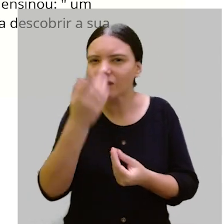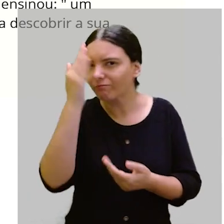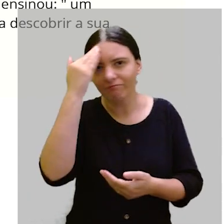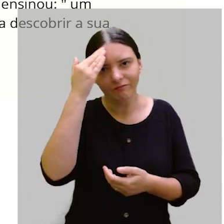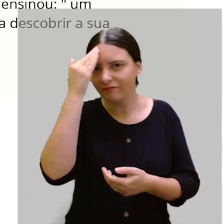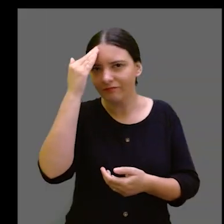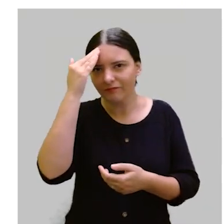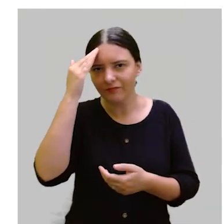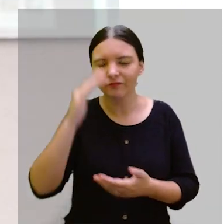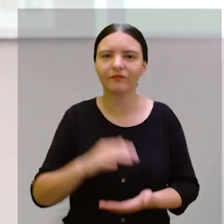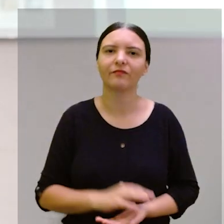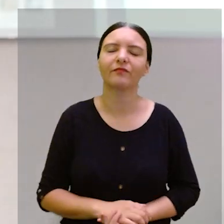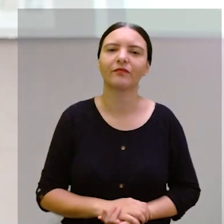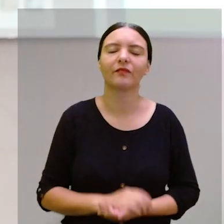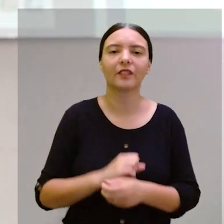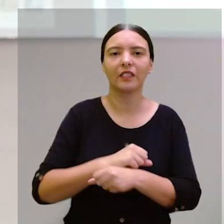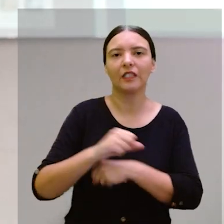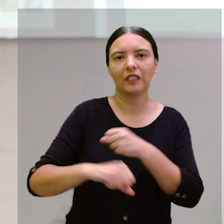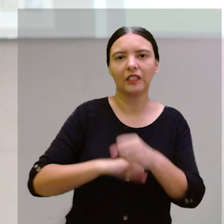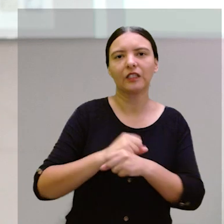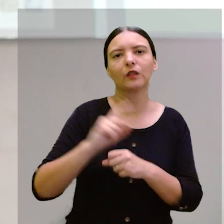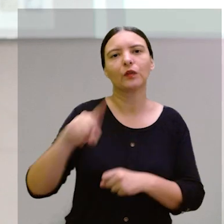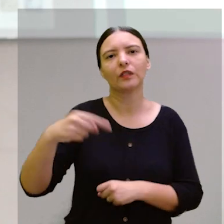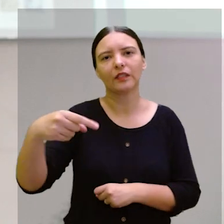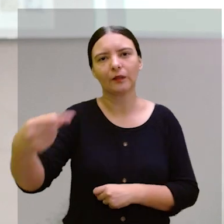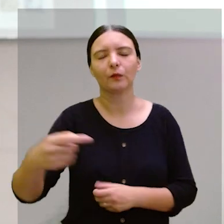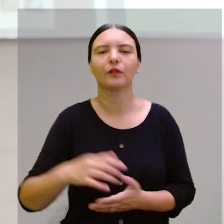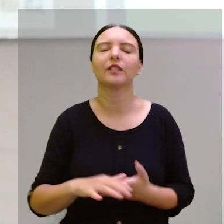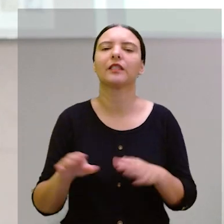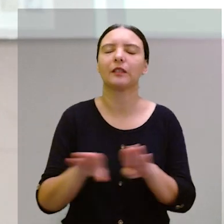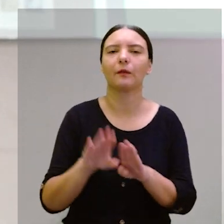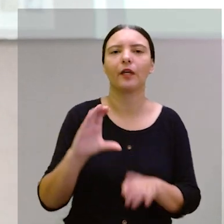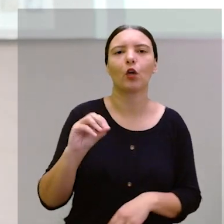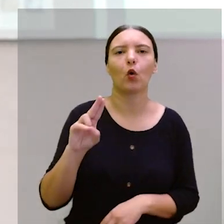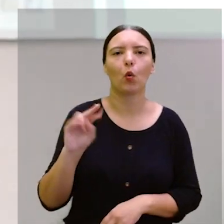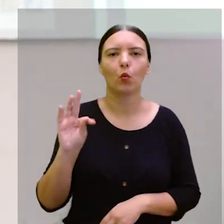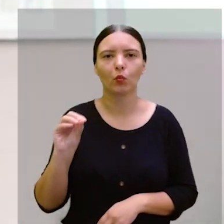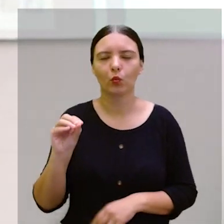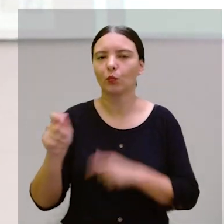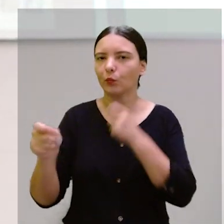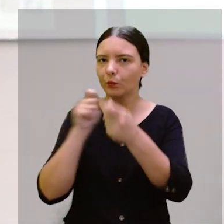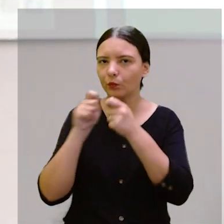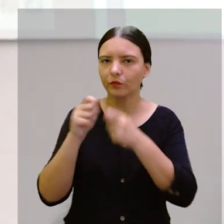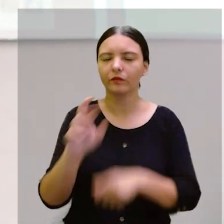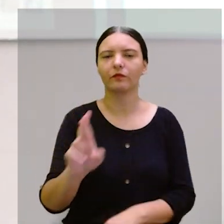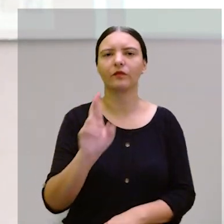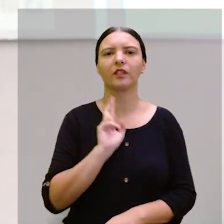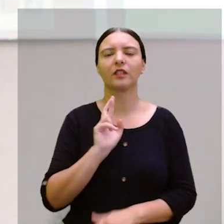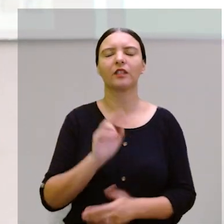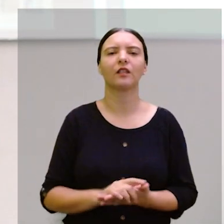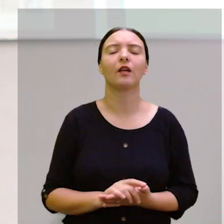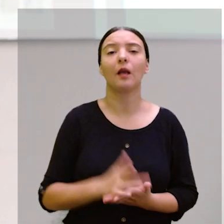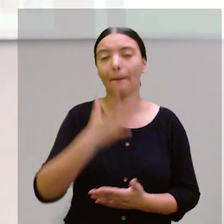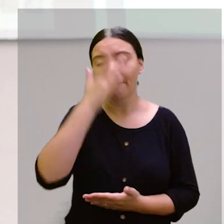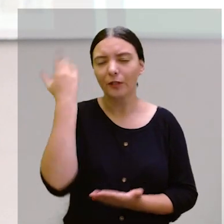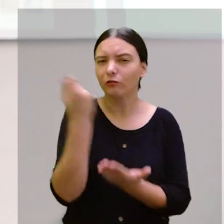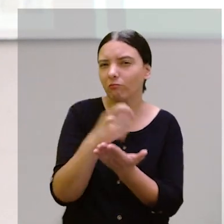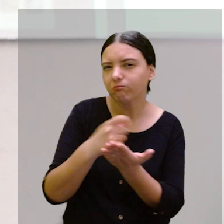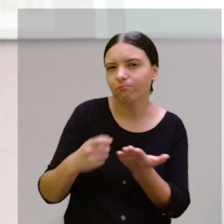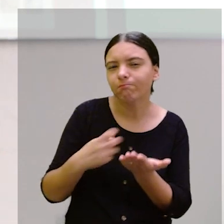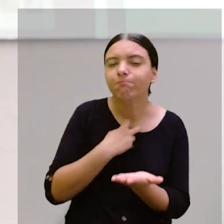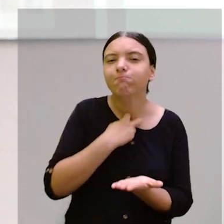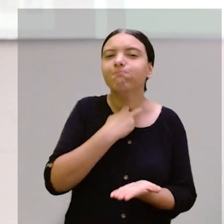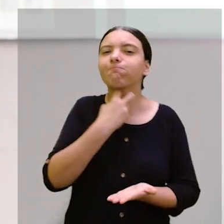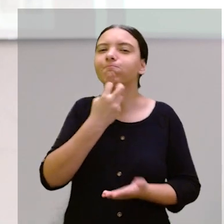compreende. Anos depois, entrevistando o Mia Couto, que é um dos meus autores favoritos, ele me disse, um escritor precisa descobrir a sua